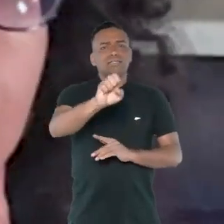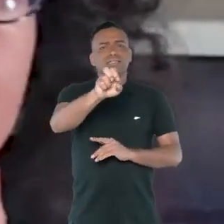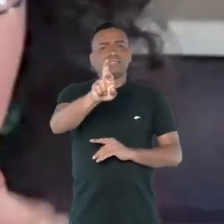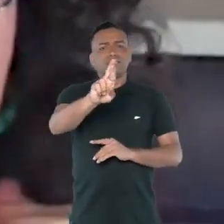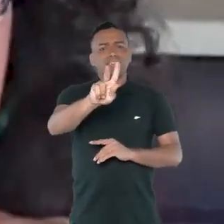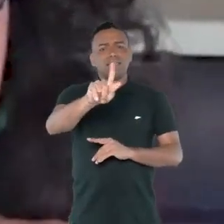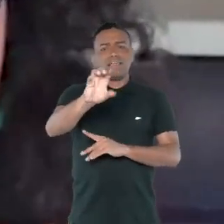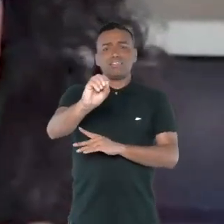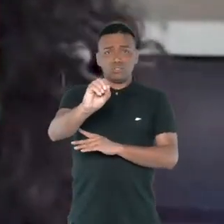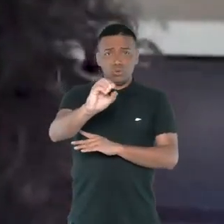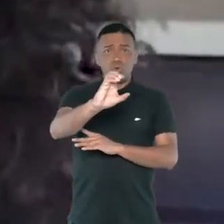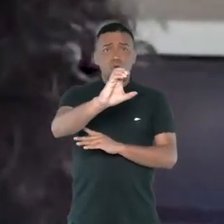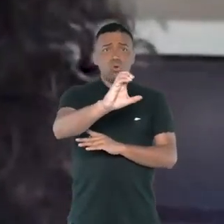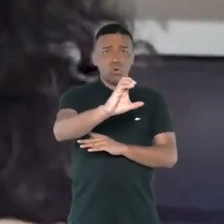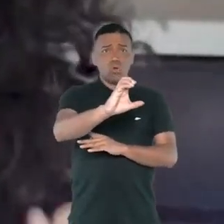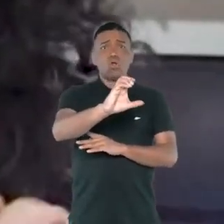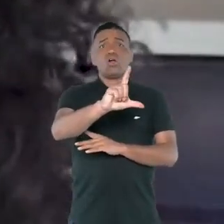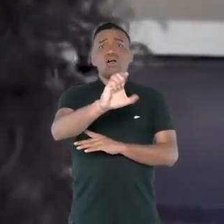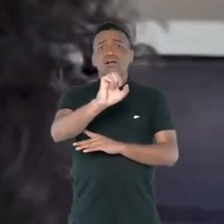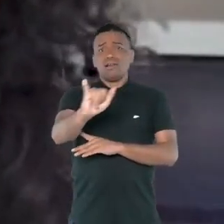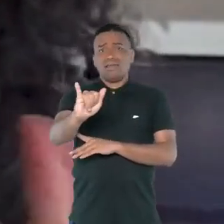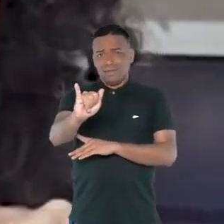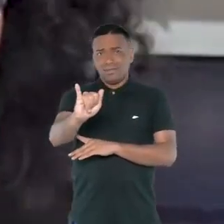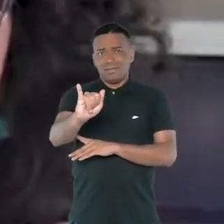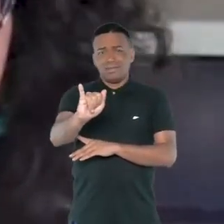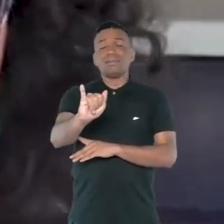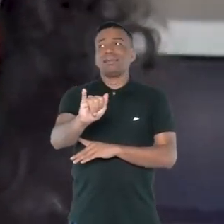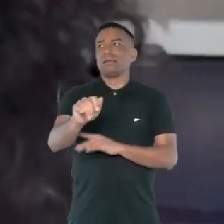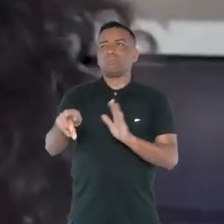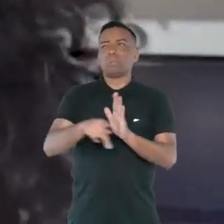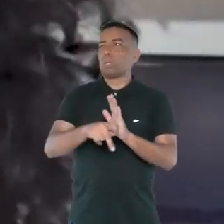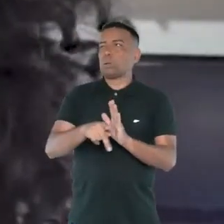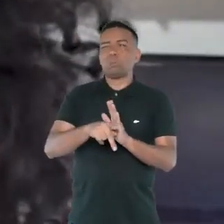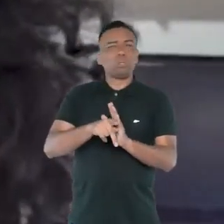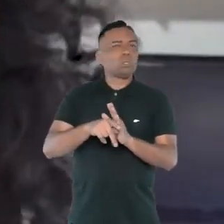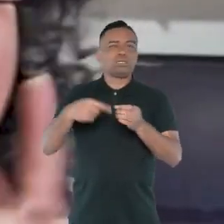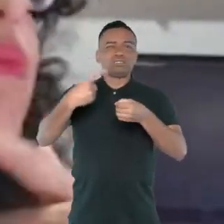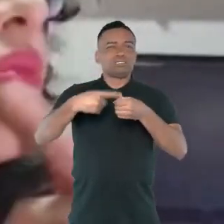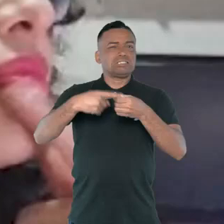muito também, Poderosa, do Sérgio Klein, que é um escritor que era mineiro também,